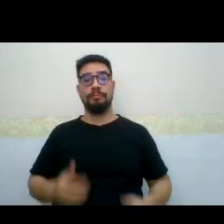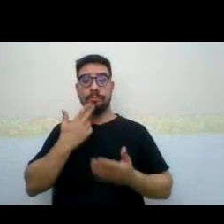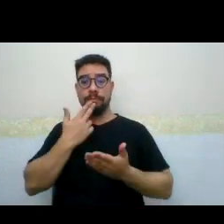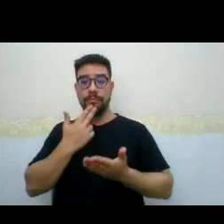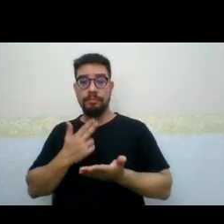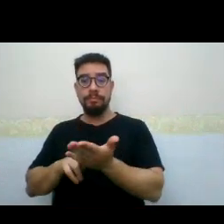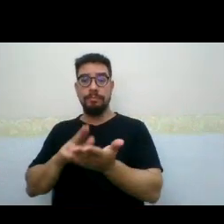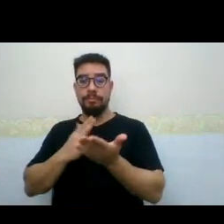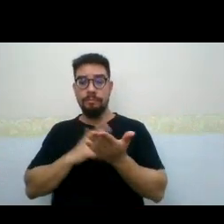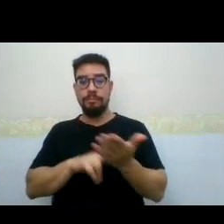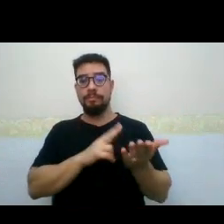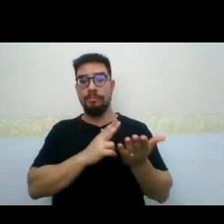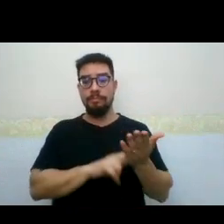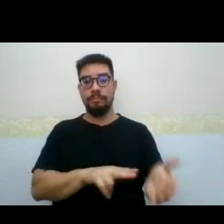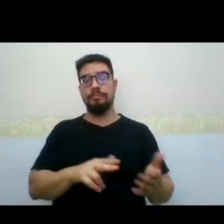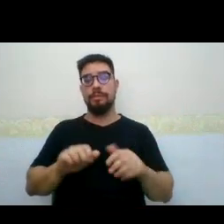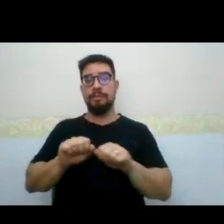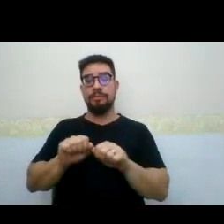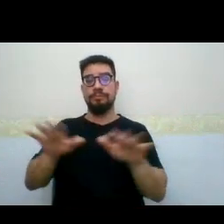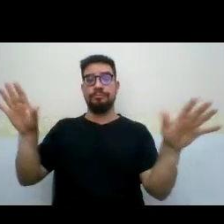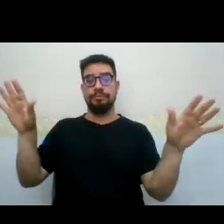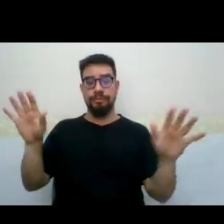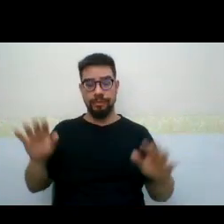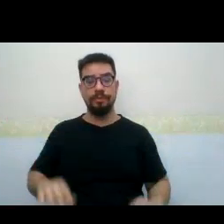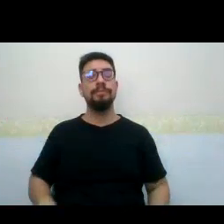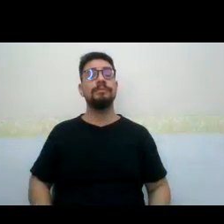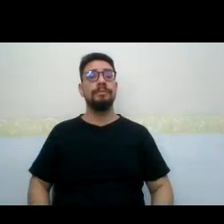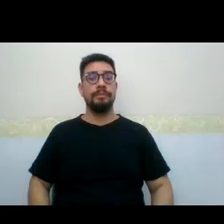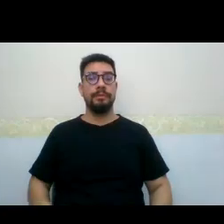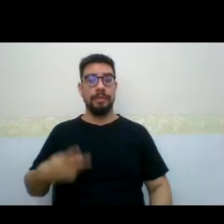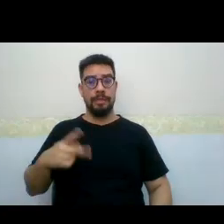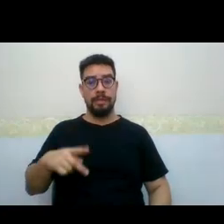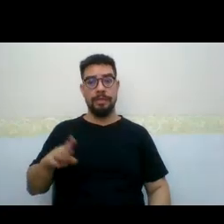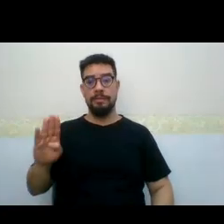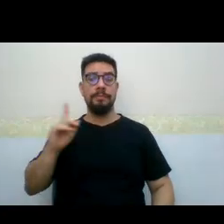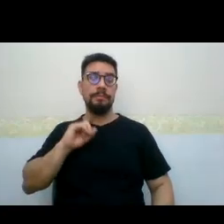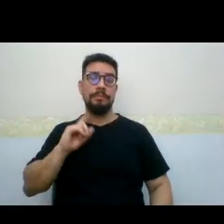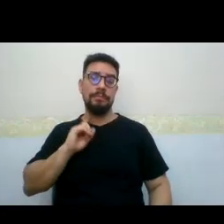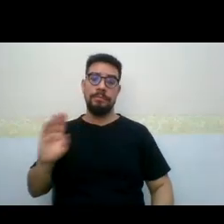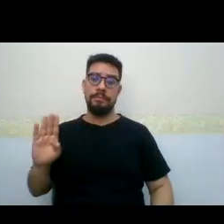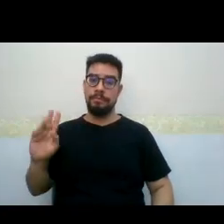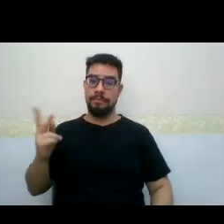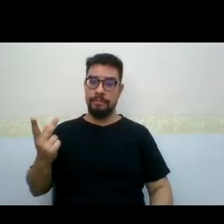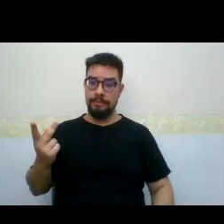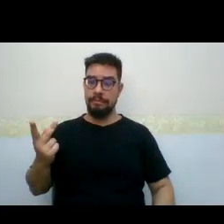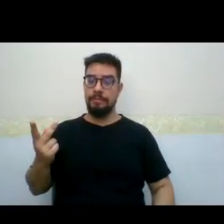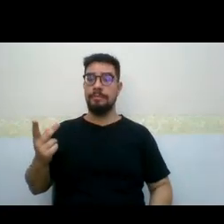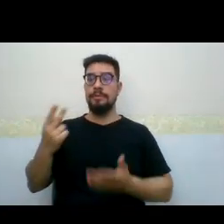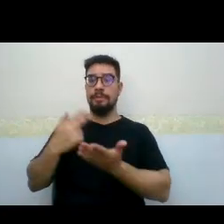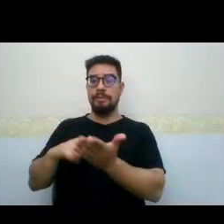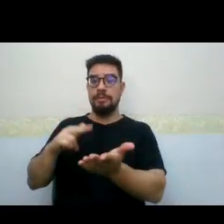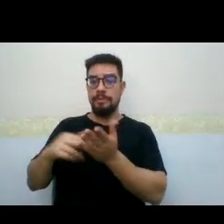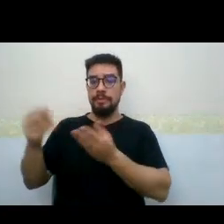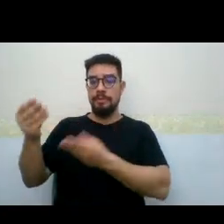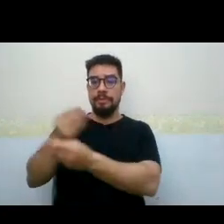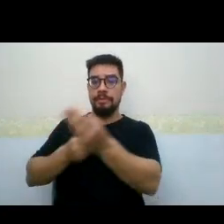ampliaram tanto que elas, daqui de Belo Horizonte, elas foram sendo trocadas com